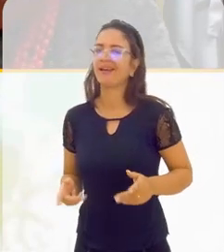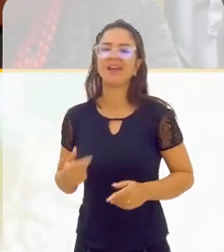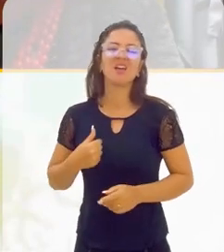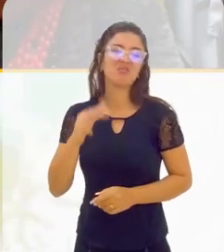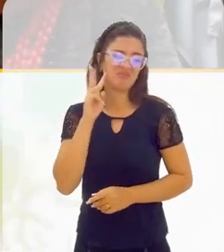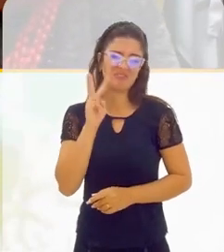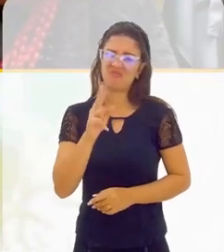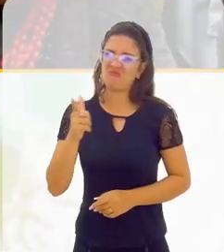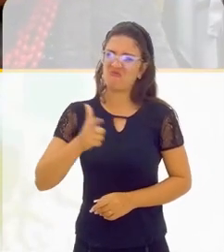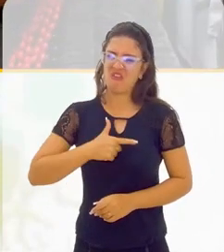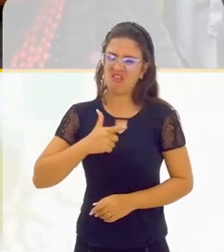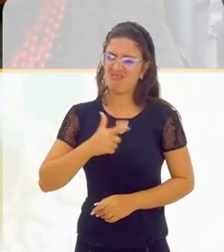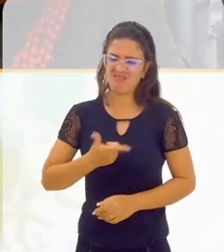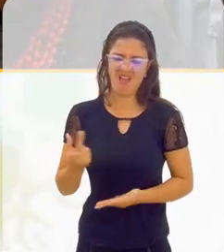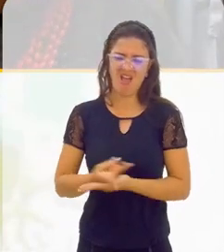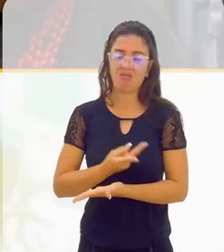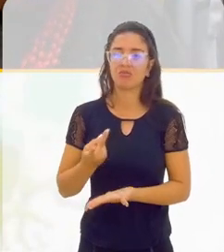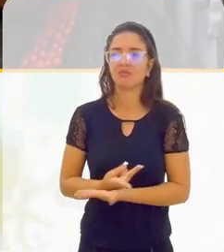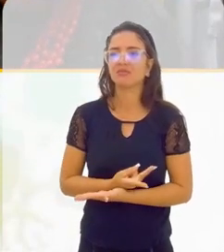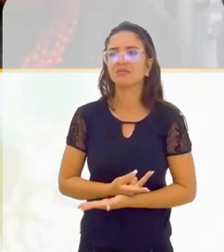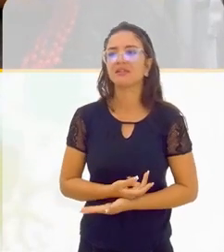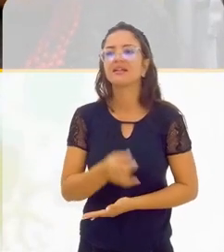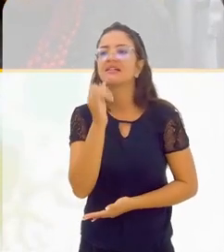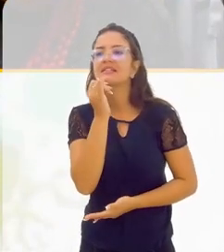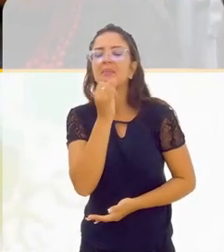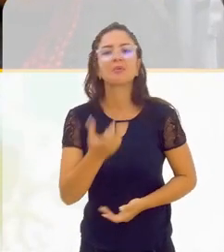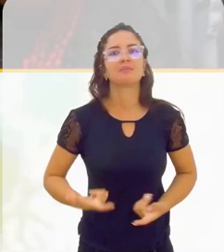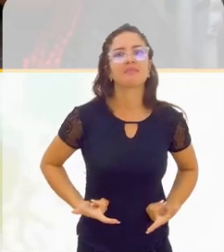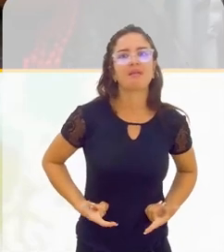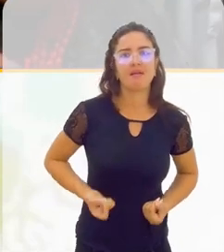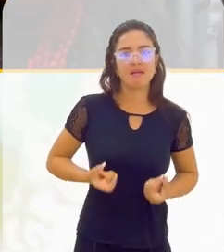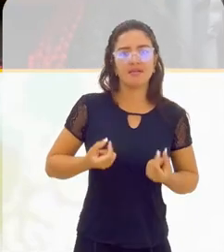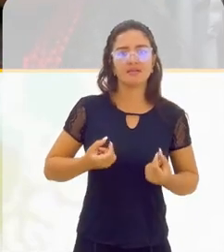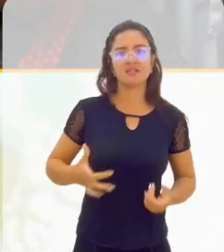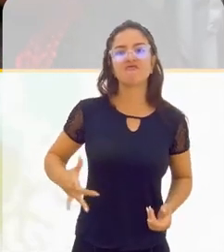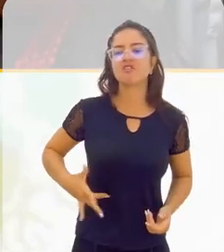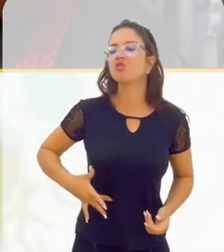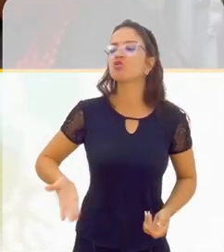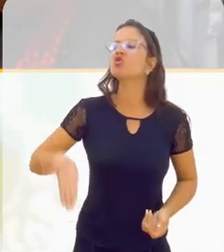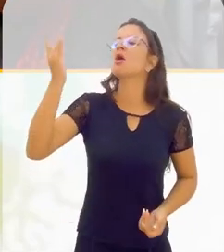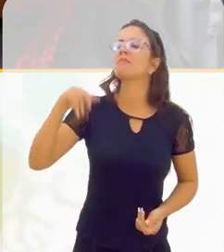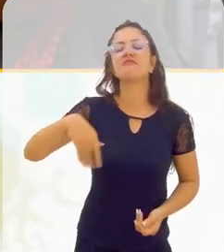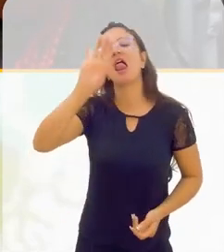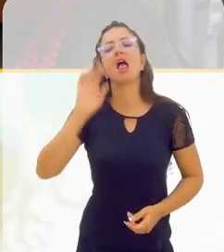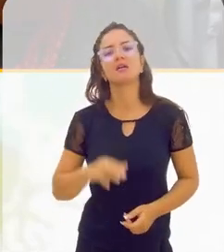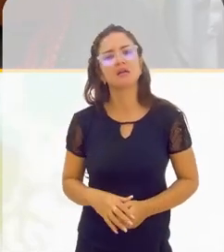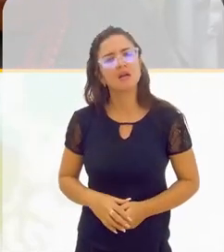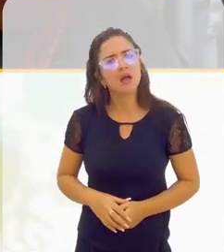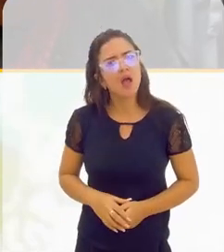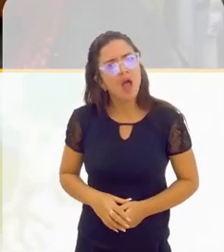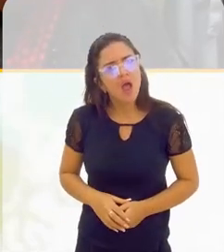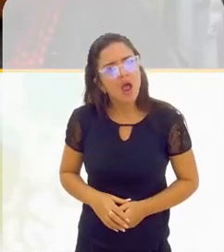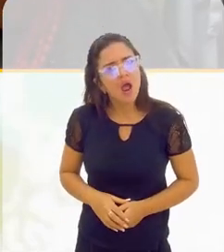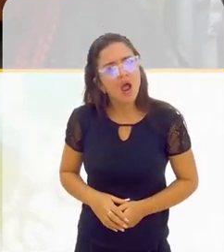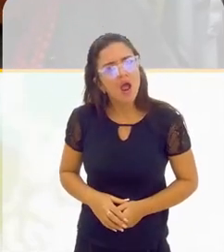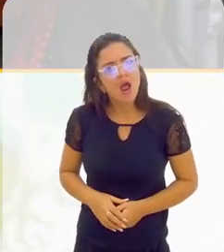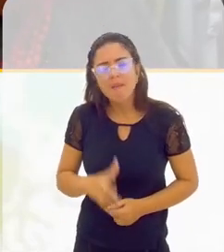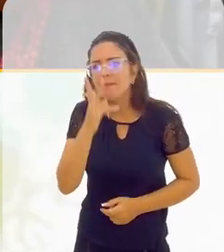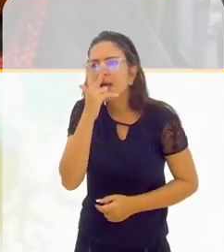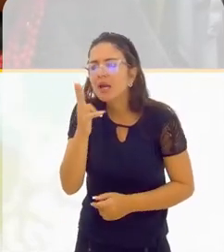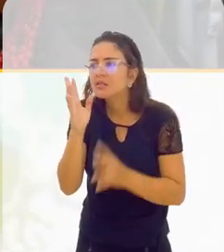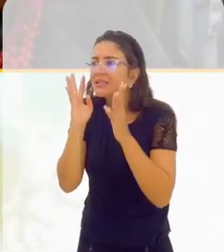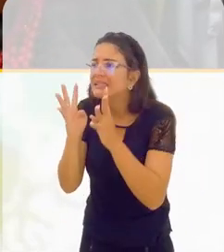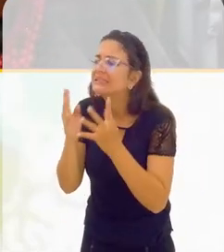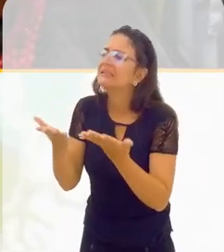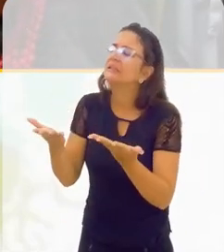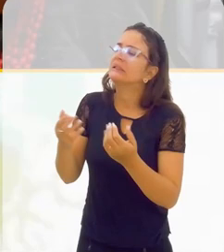né ah não porque nós vem aí o câncer de fígado manda subir sabe que raio de